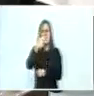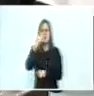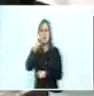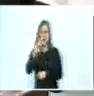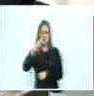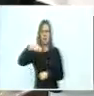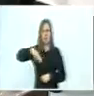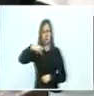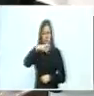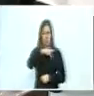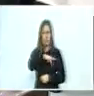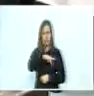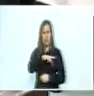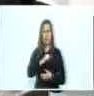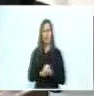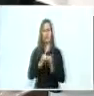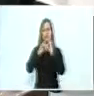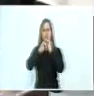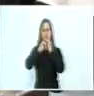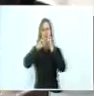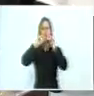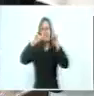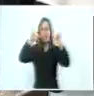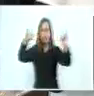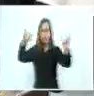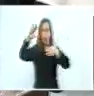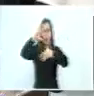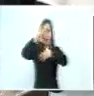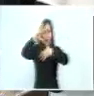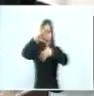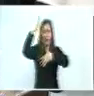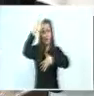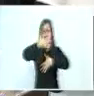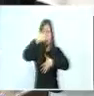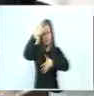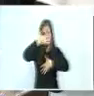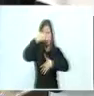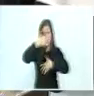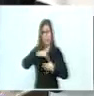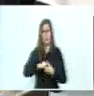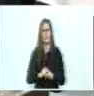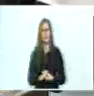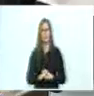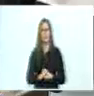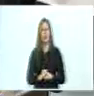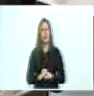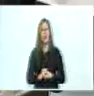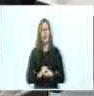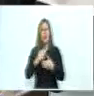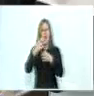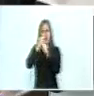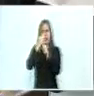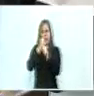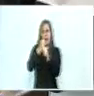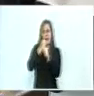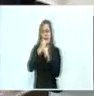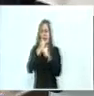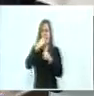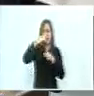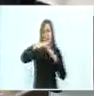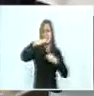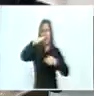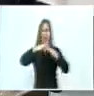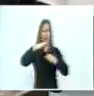Público Federal divulgou seu mapa da transparência, com notas que variam de 0 a